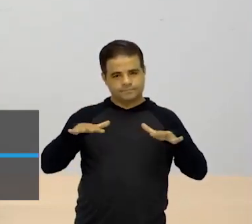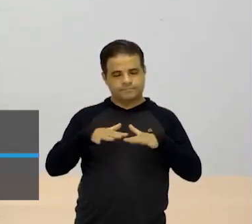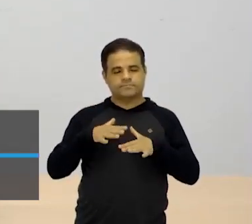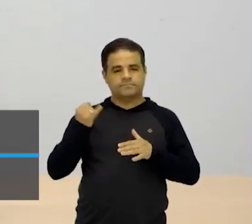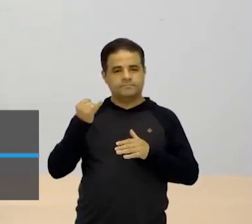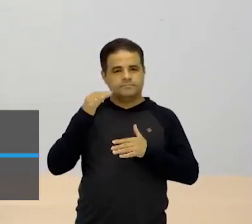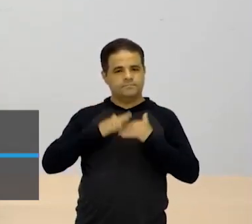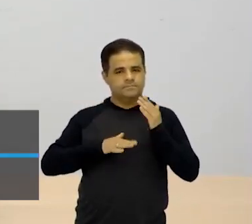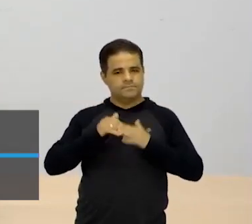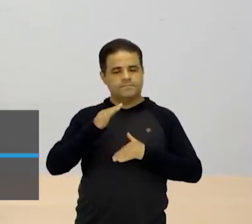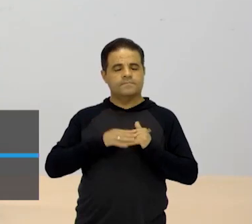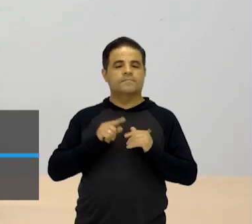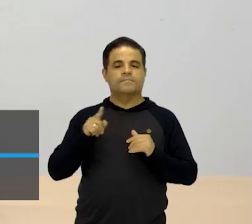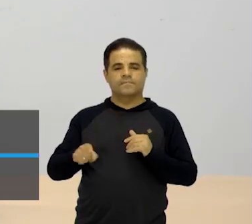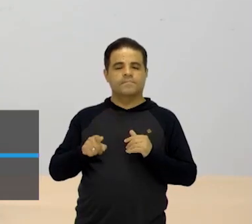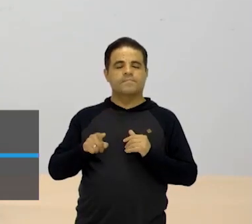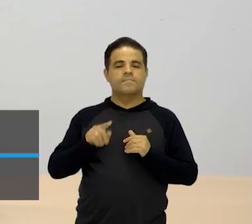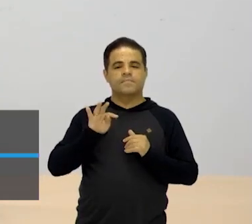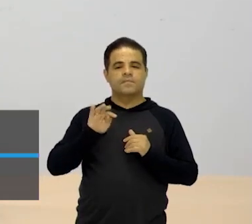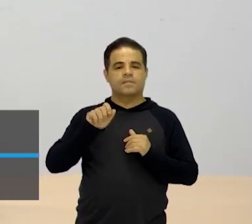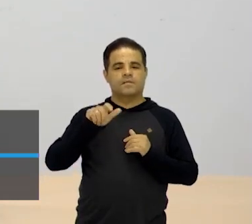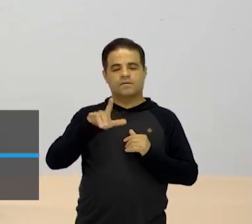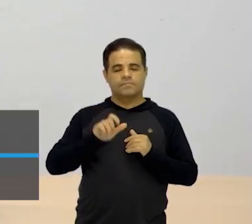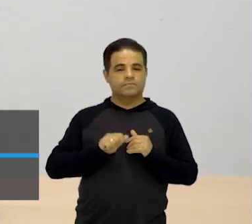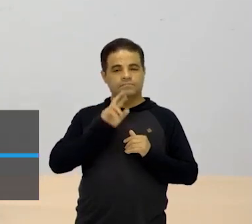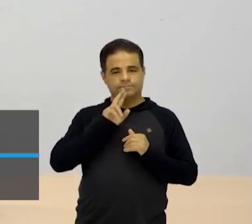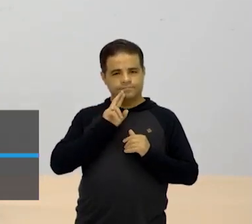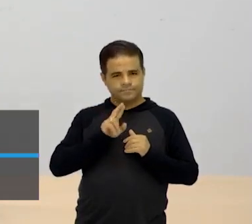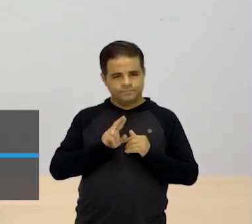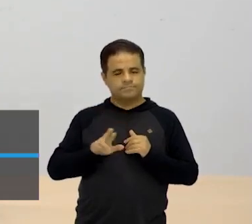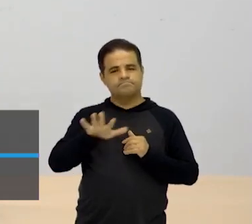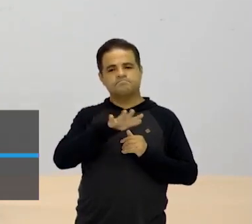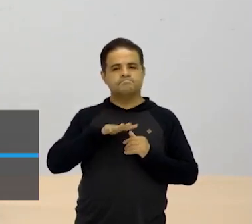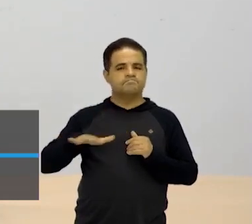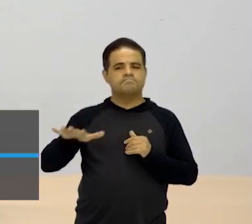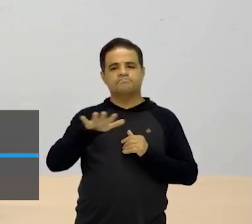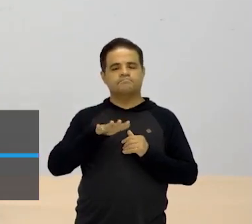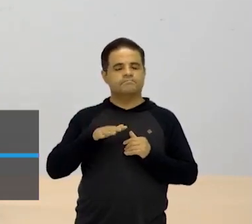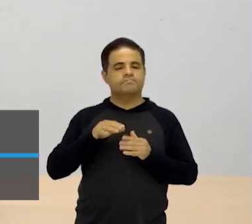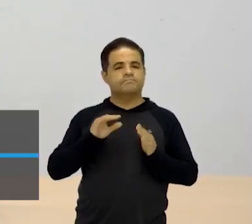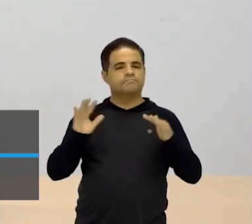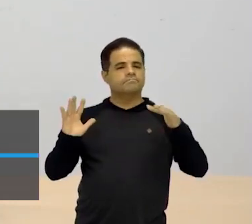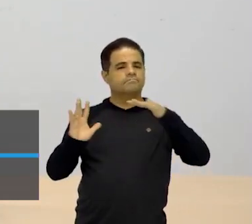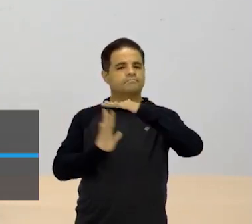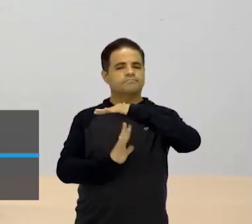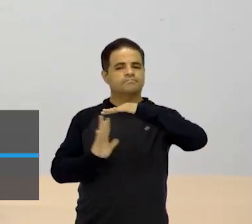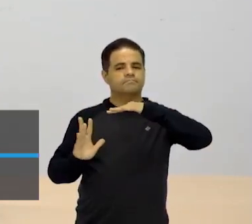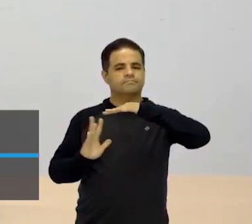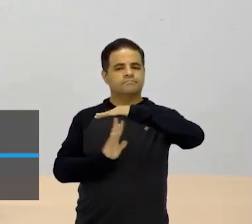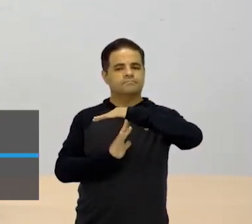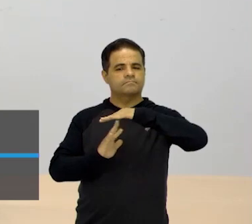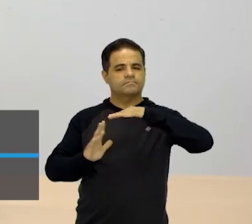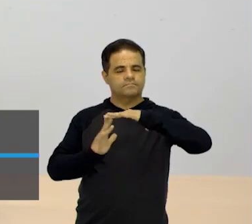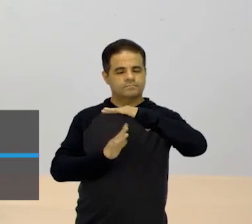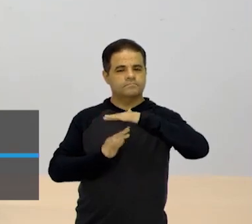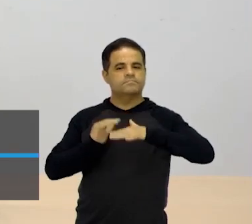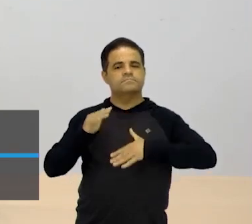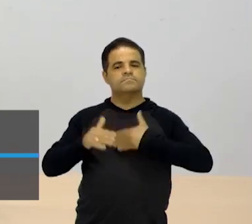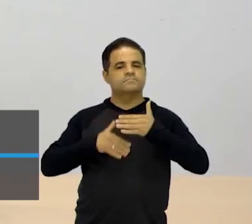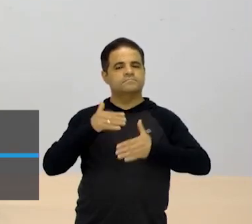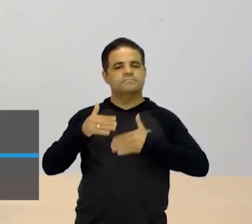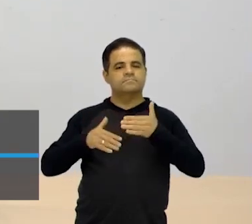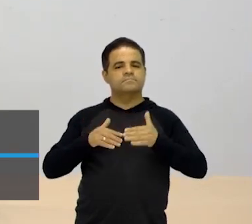important, a Thayla Sato respondeu, exclusion, vulnerable immigrants, e o Carlos, anxiety, exclusion,